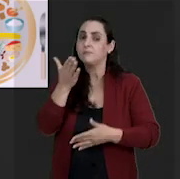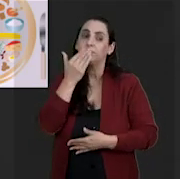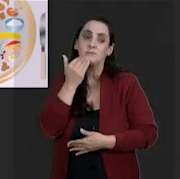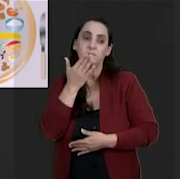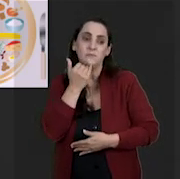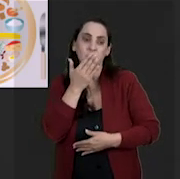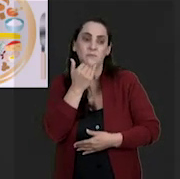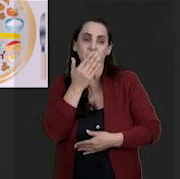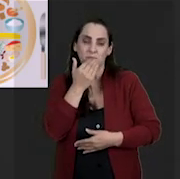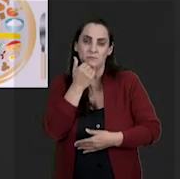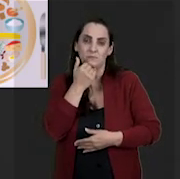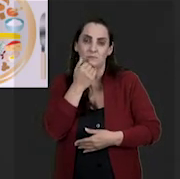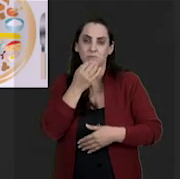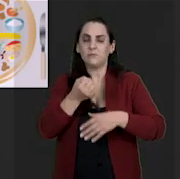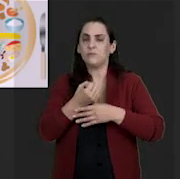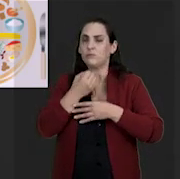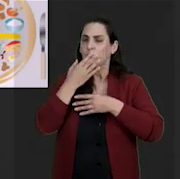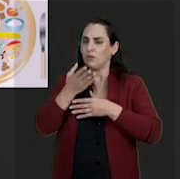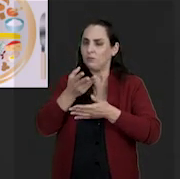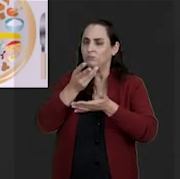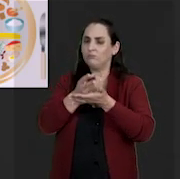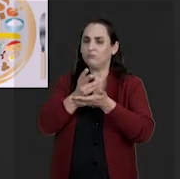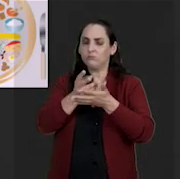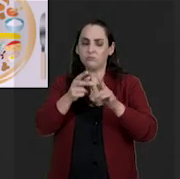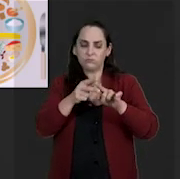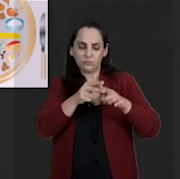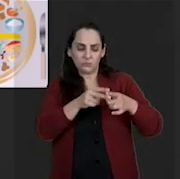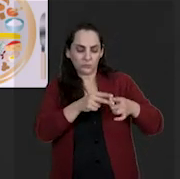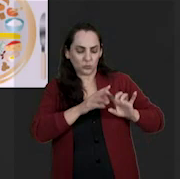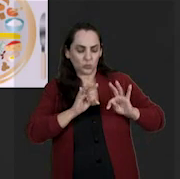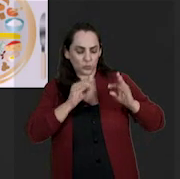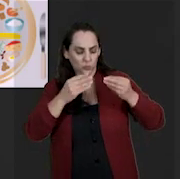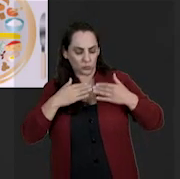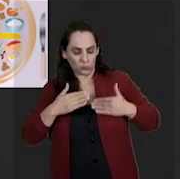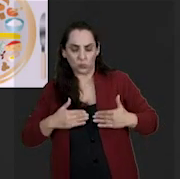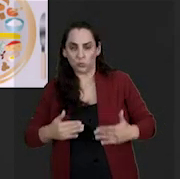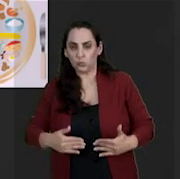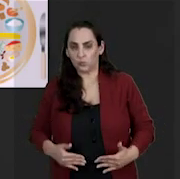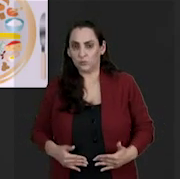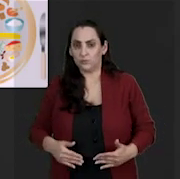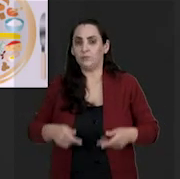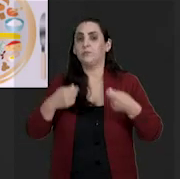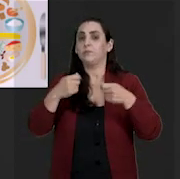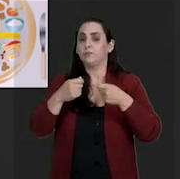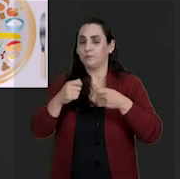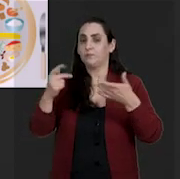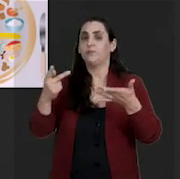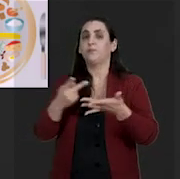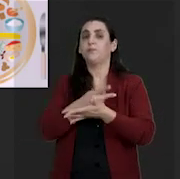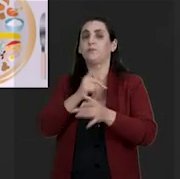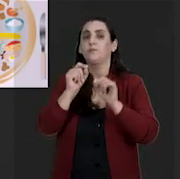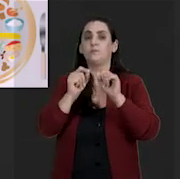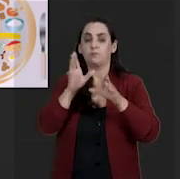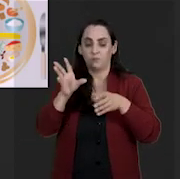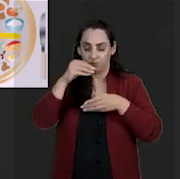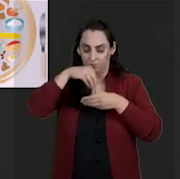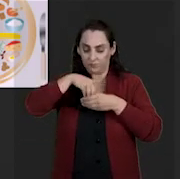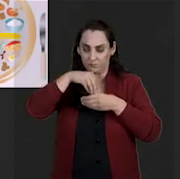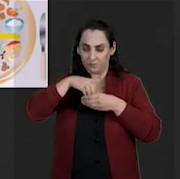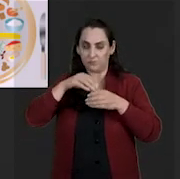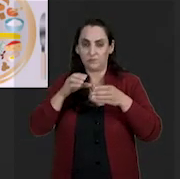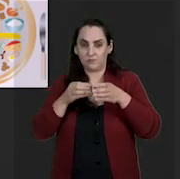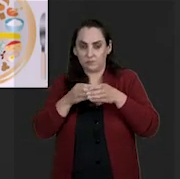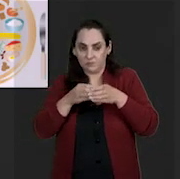alimentação. Então, o bom funcionamento do organismo, ele vai depender da ocorrência dos processos que vão ocorrer lá dentro das